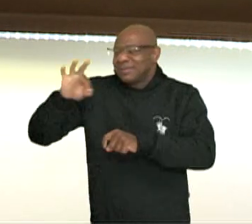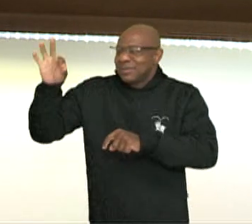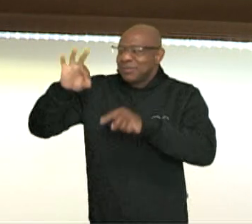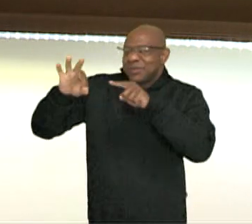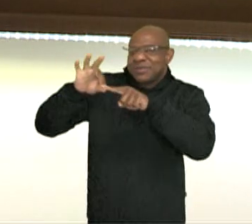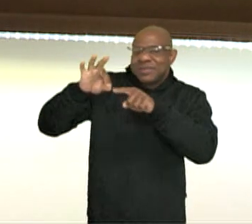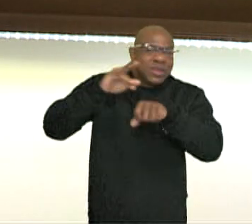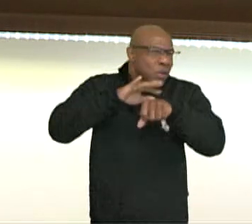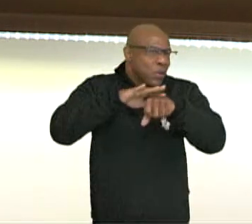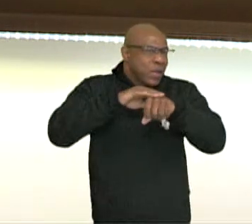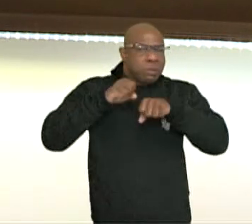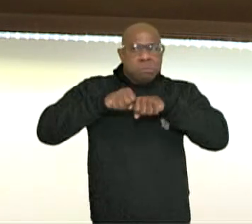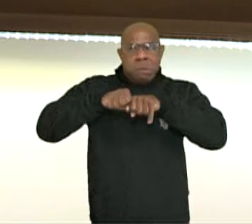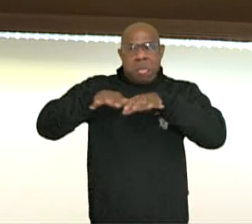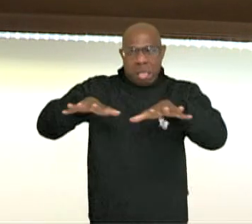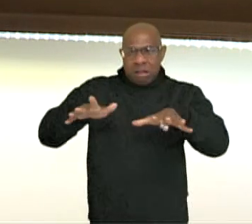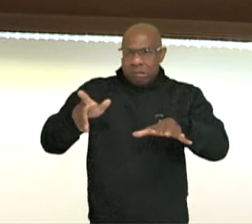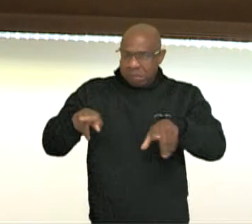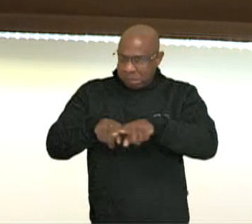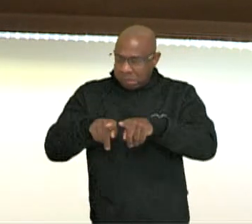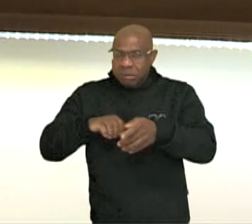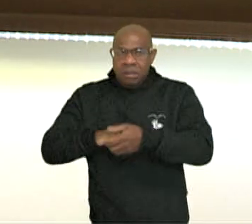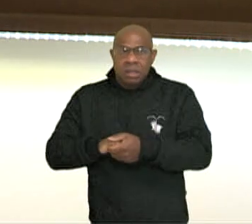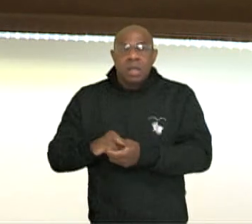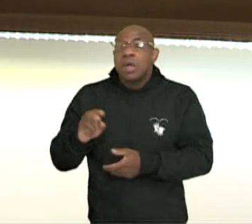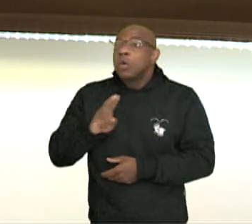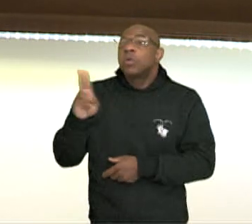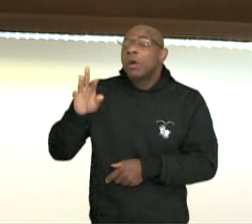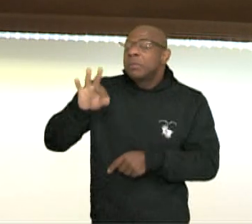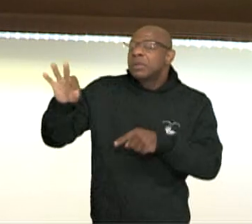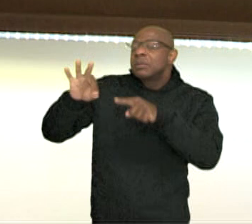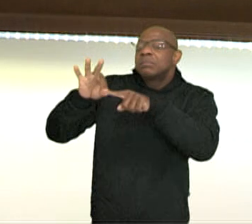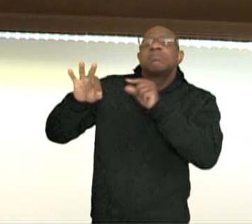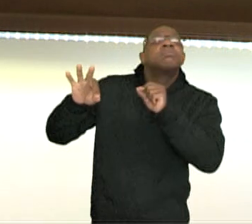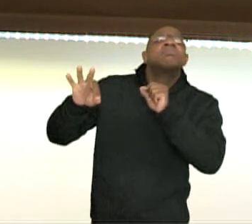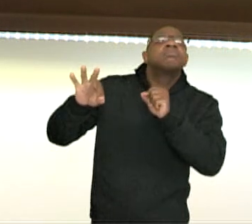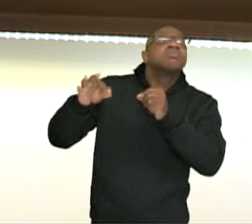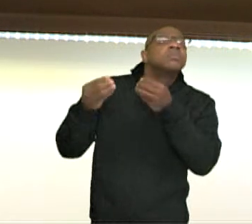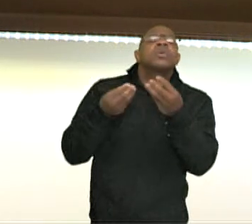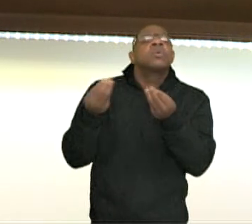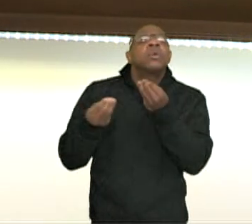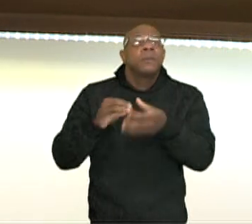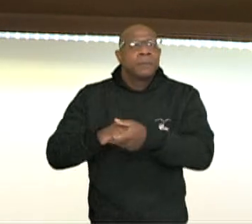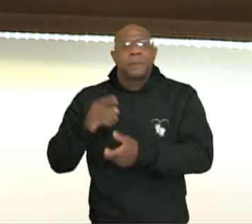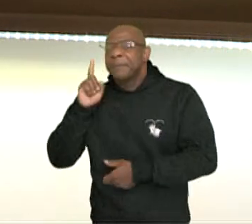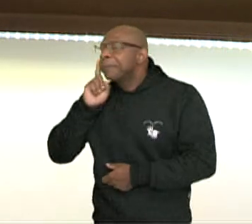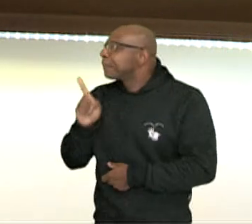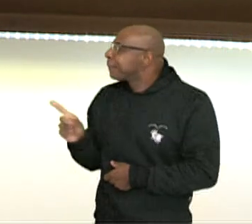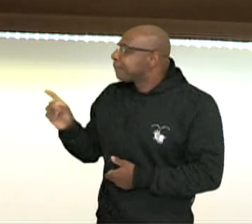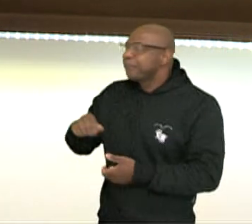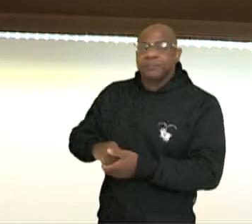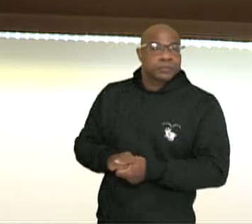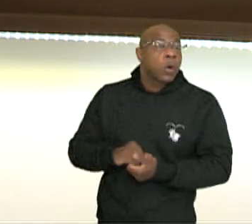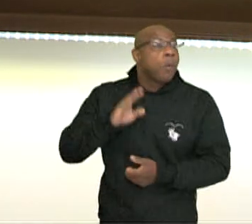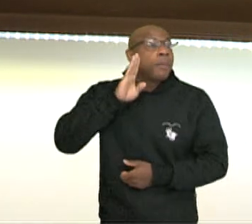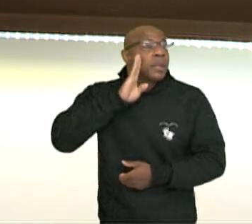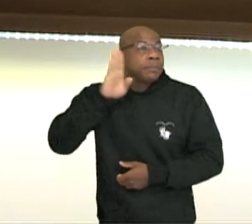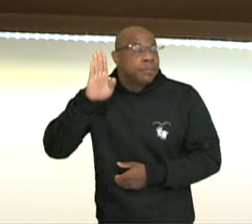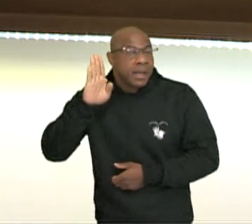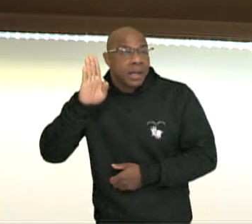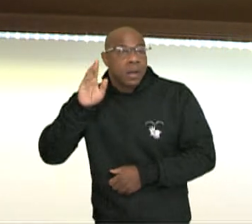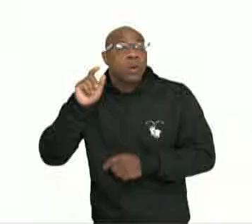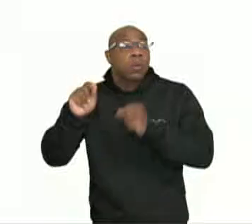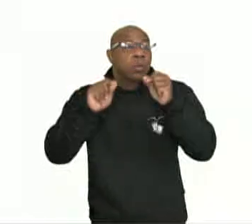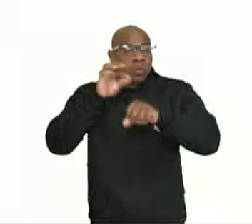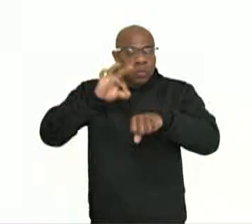doença, filariose, né? E o nome do vetor que está envolvido com a transmissão. Vamos lá então conferir. O principal